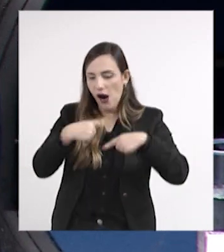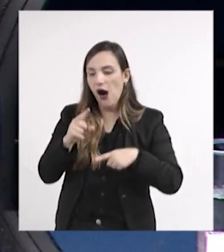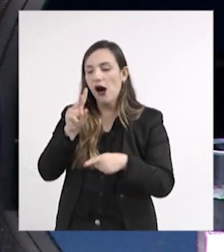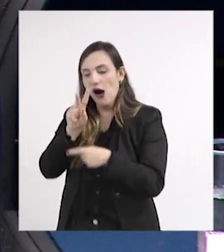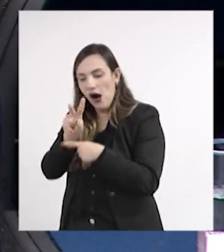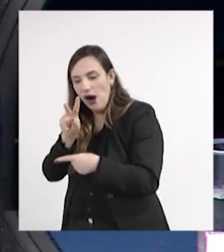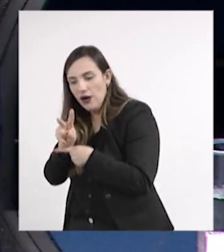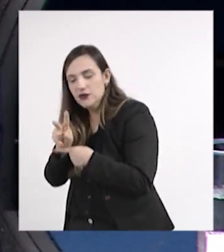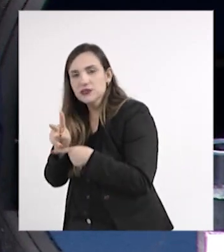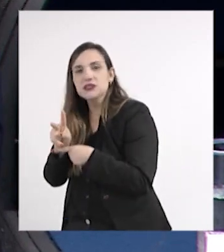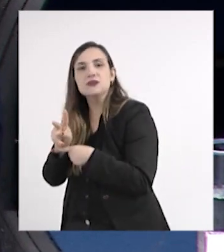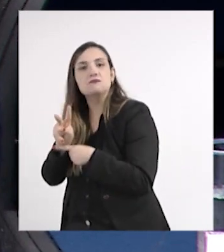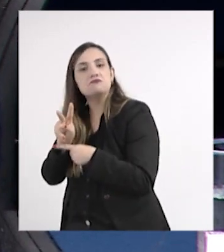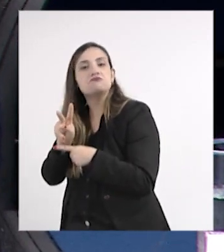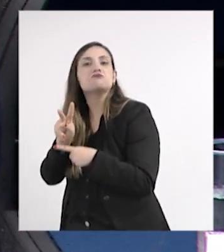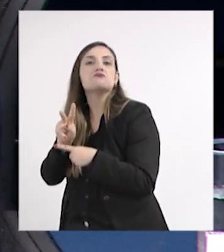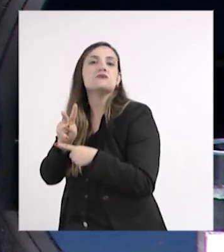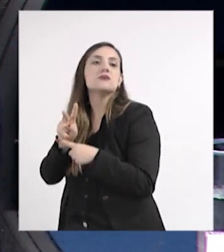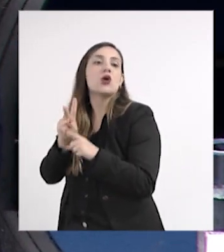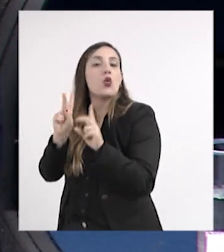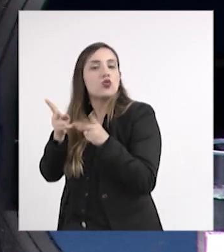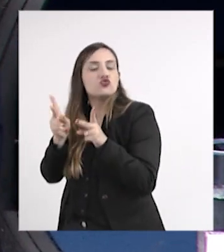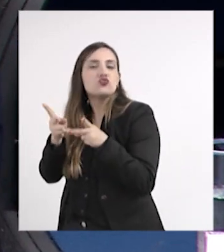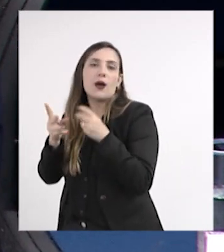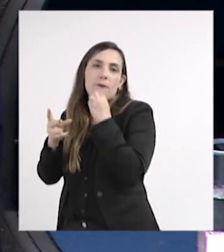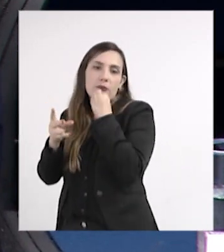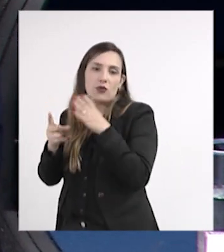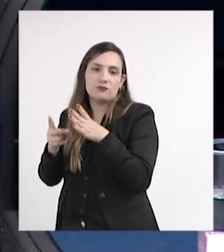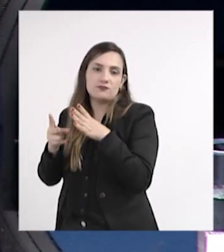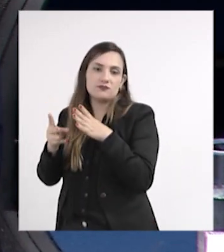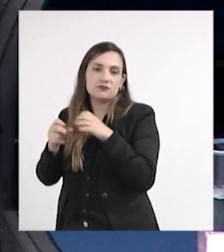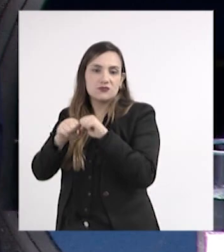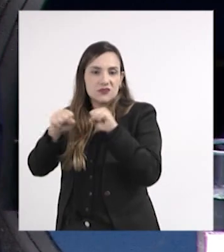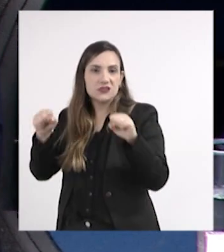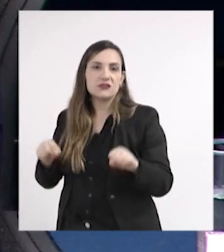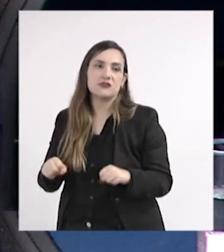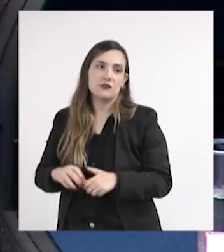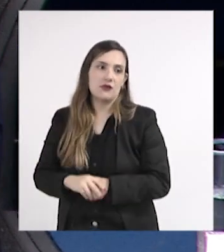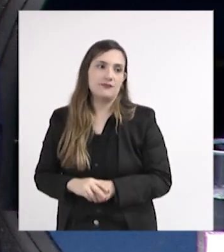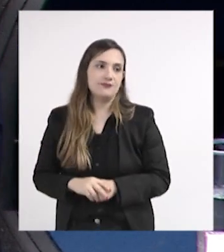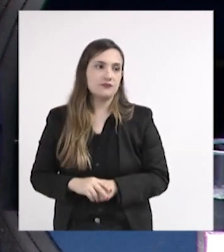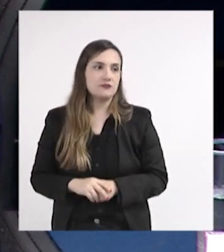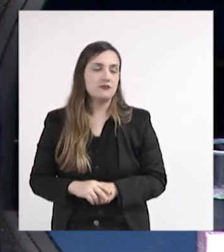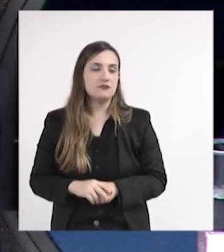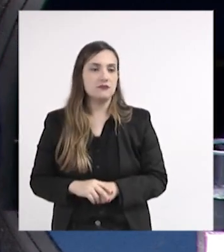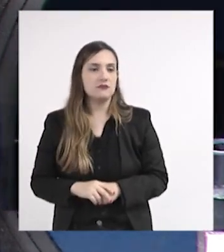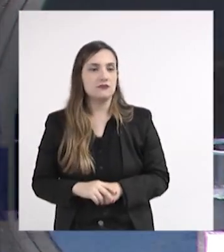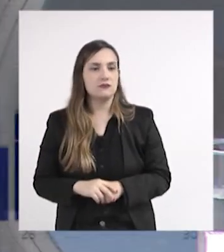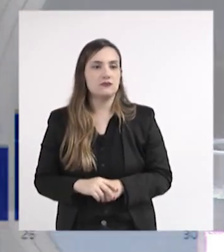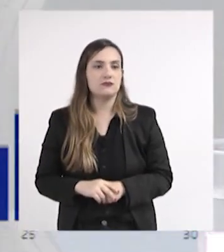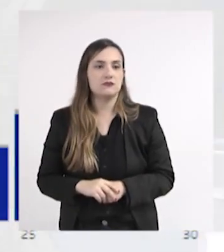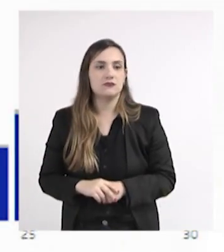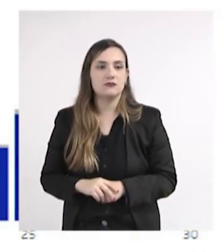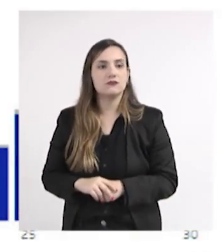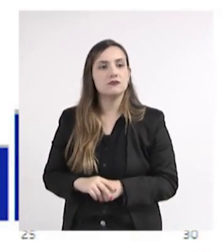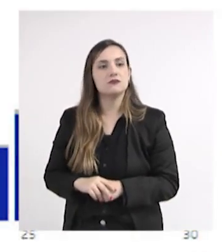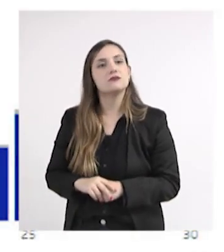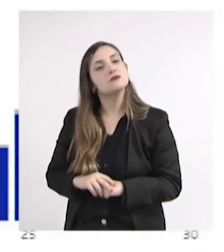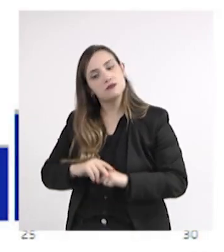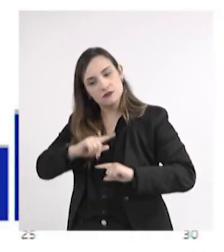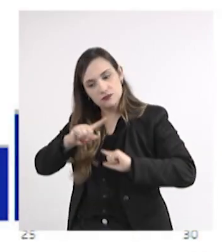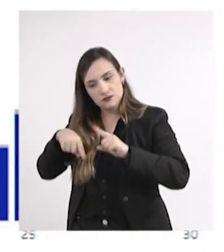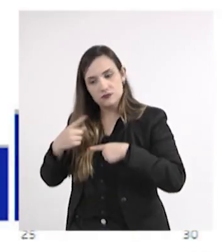estruturada para a conservação do sistema rodoviário nas condições alcançadas após esse grande ciclo